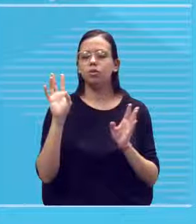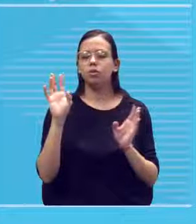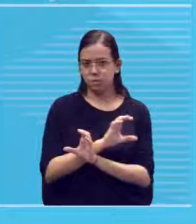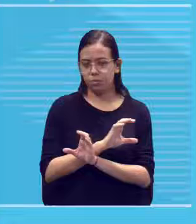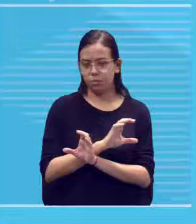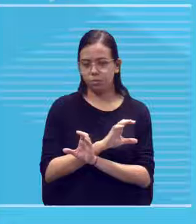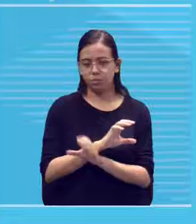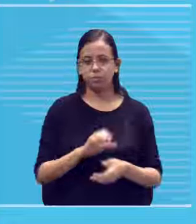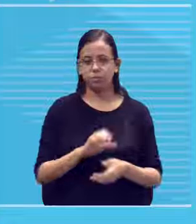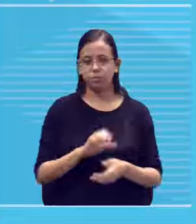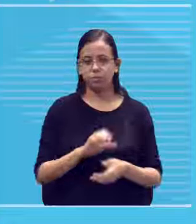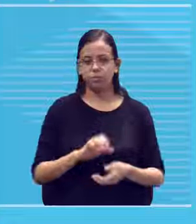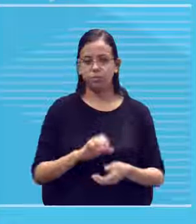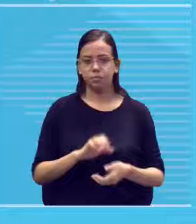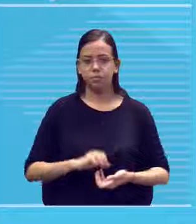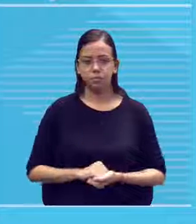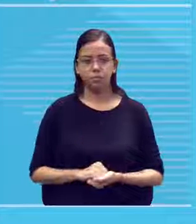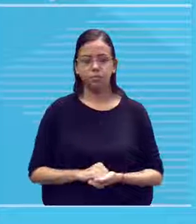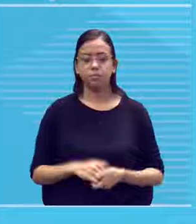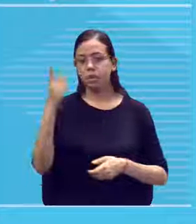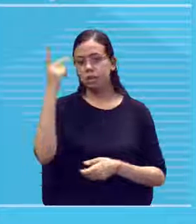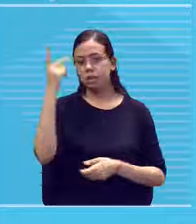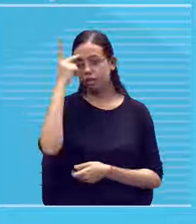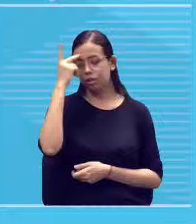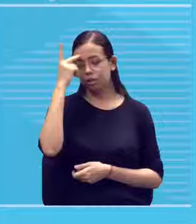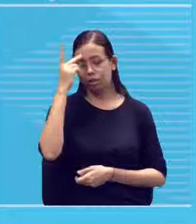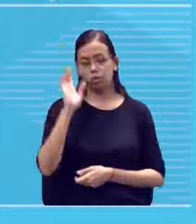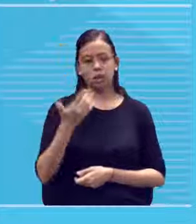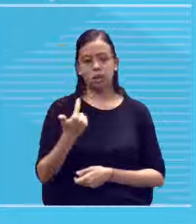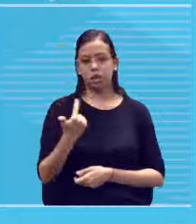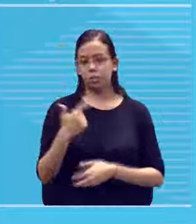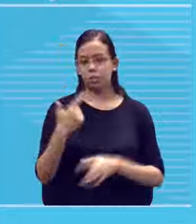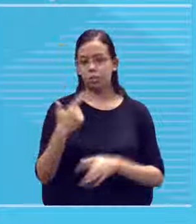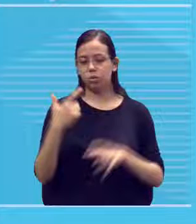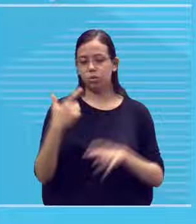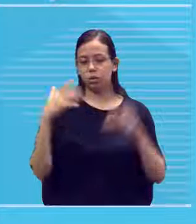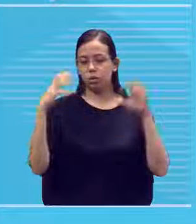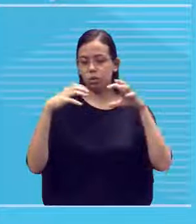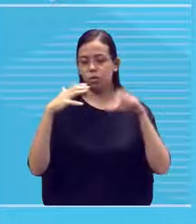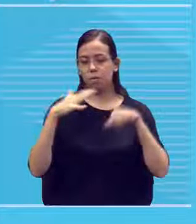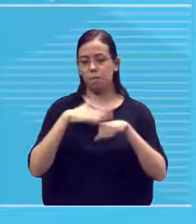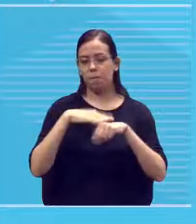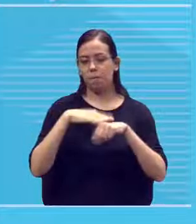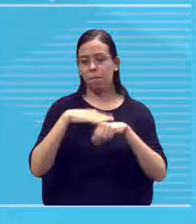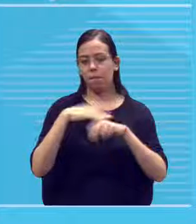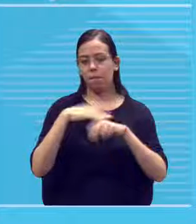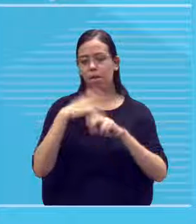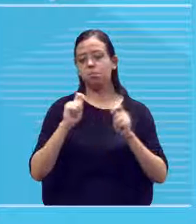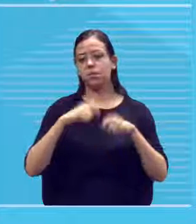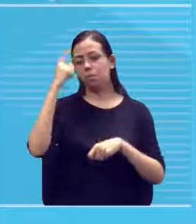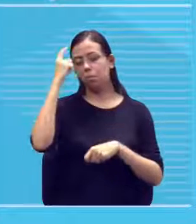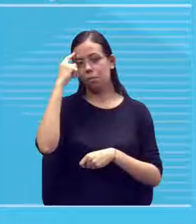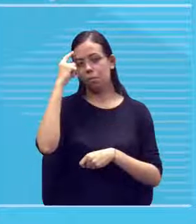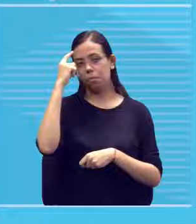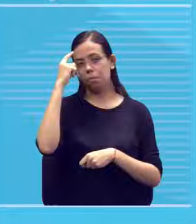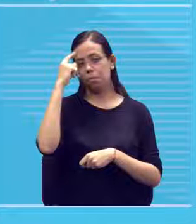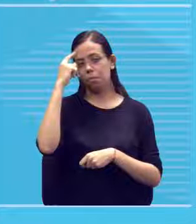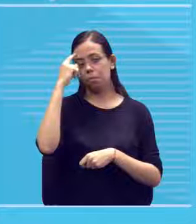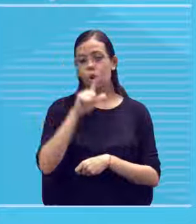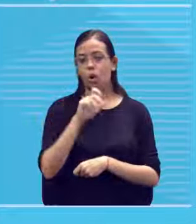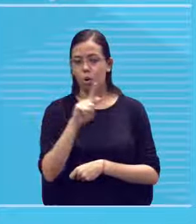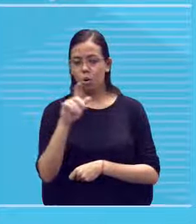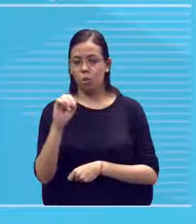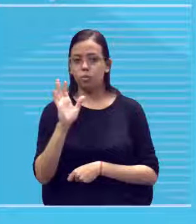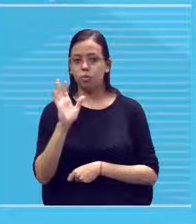em São Paulo já não chove amar de dormência logo já se pensa aí em racionamento de